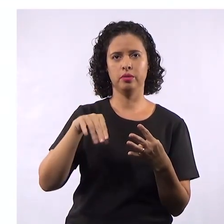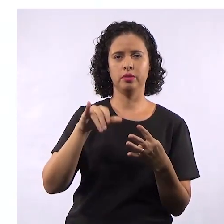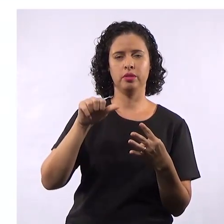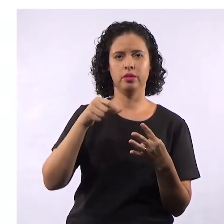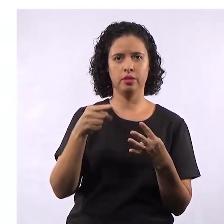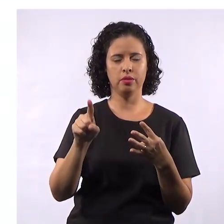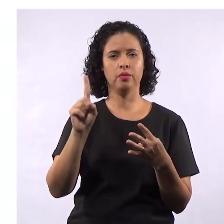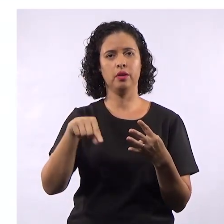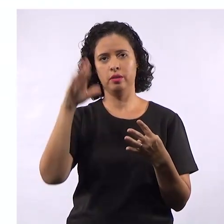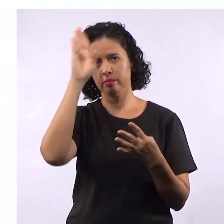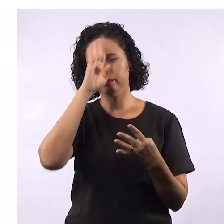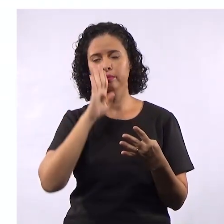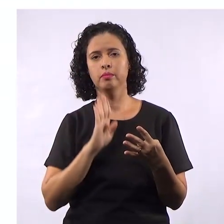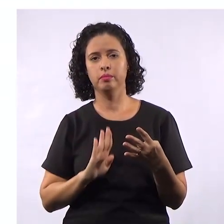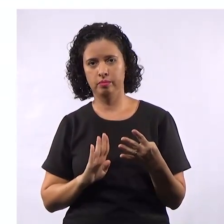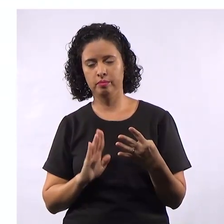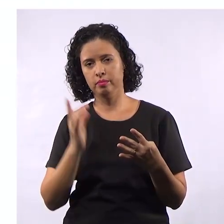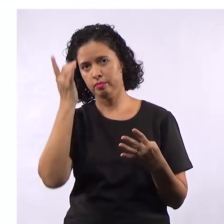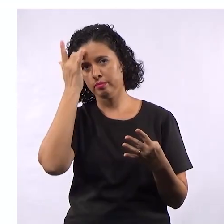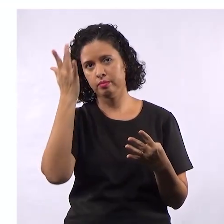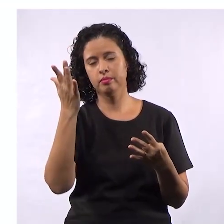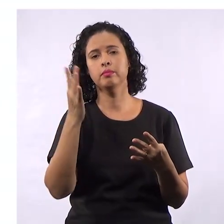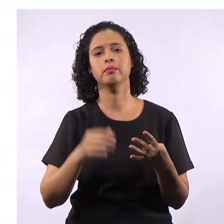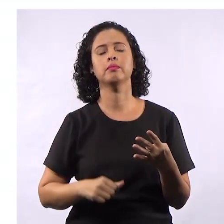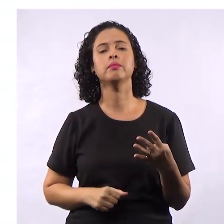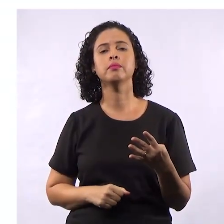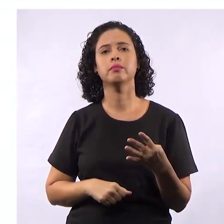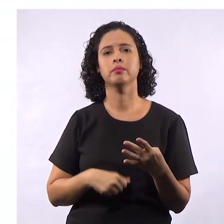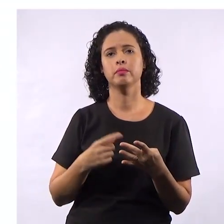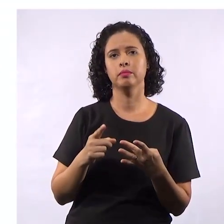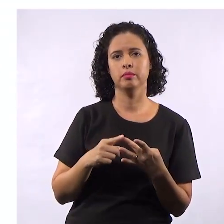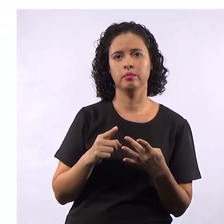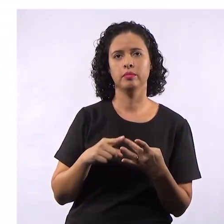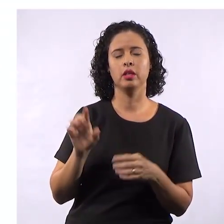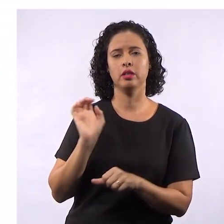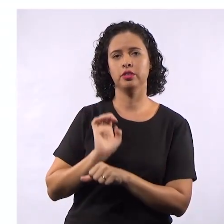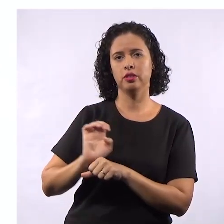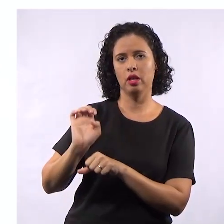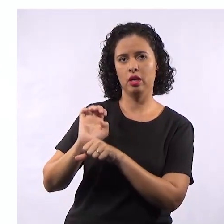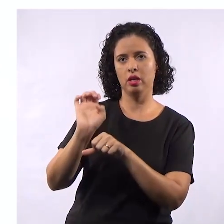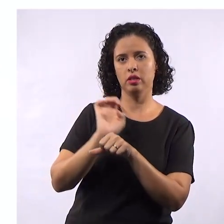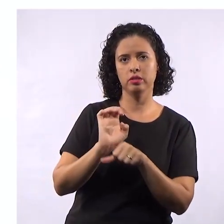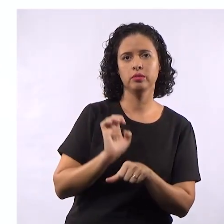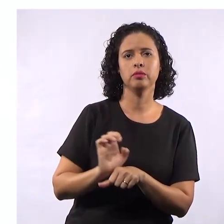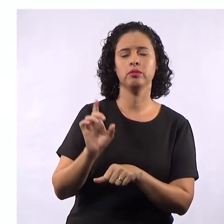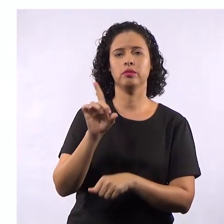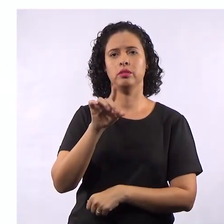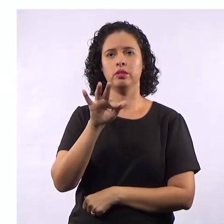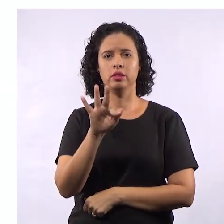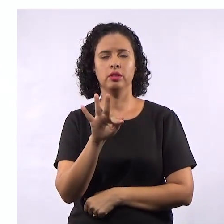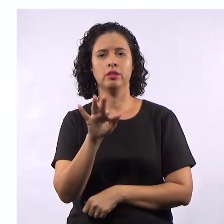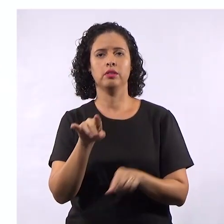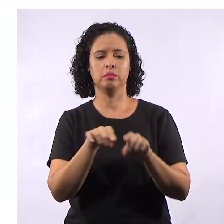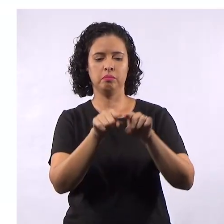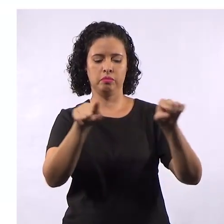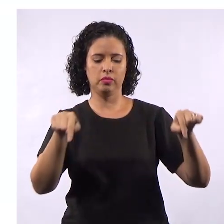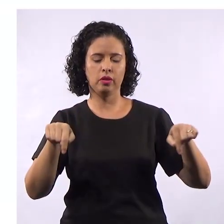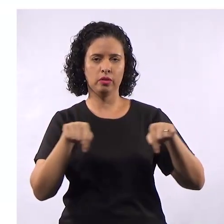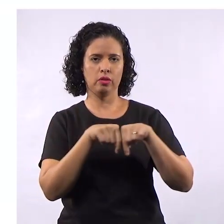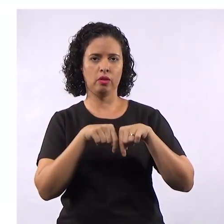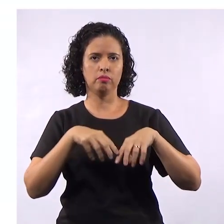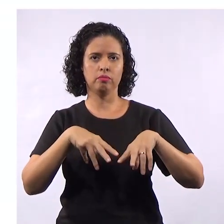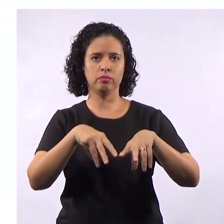de direitos e obrigações do decujus. Quem é o decujus? O falecido, a pessoa que faleceu, né? Que está deixando a herança. Será